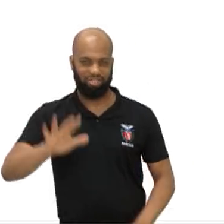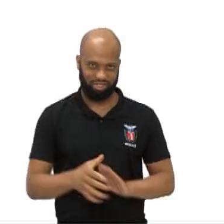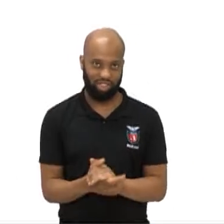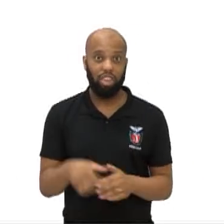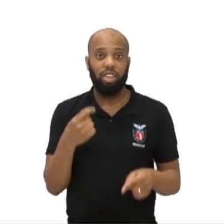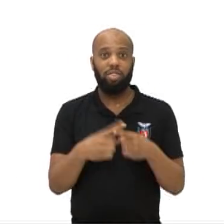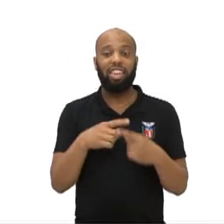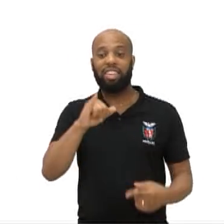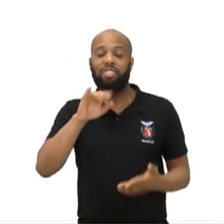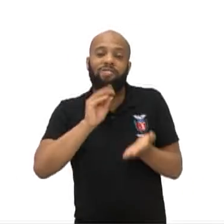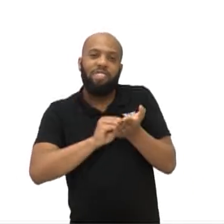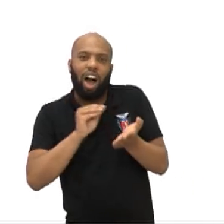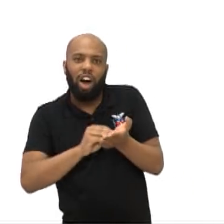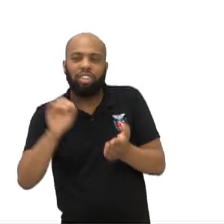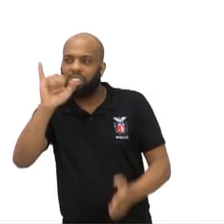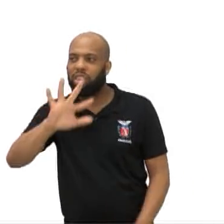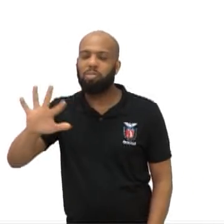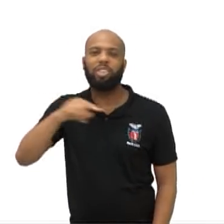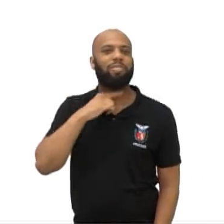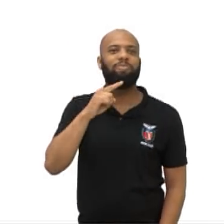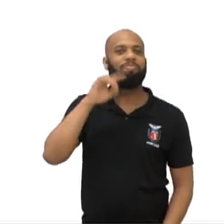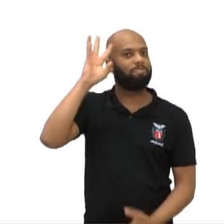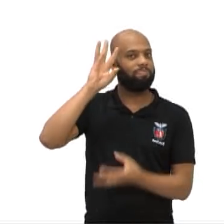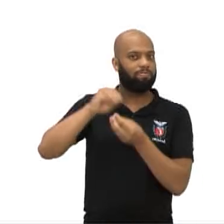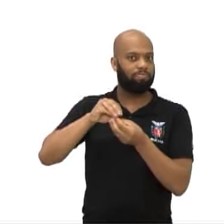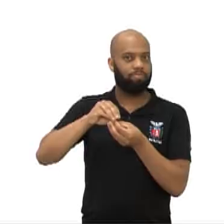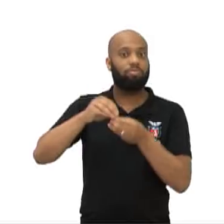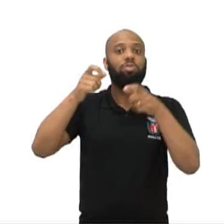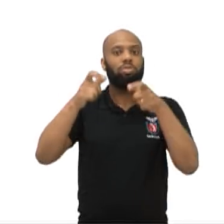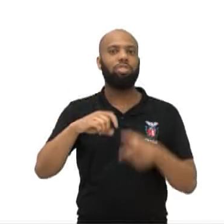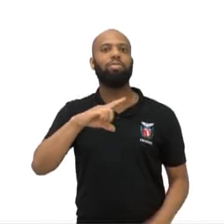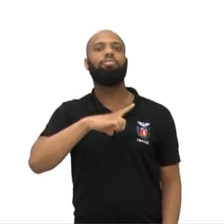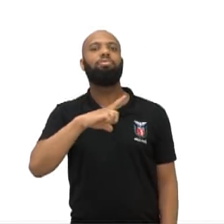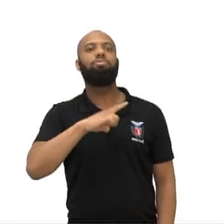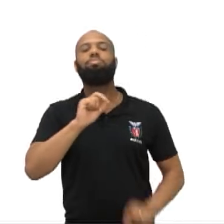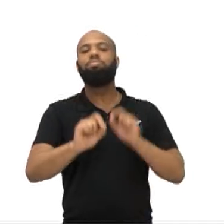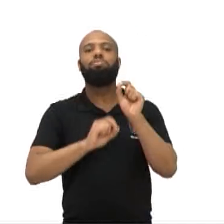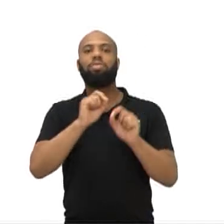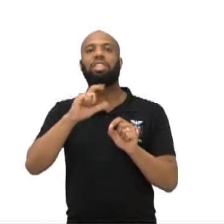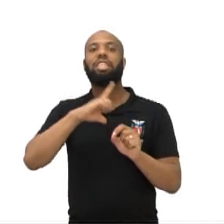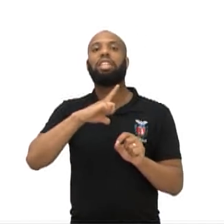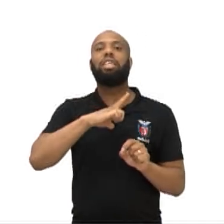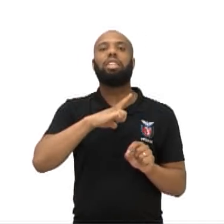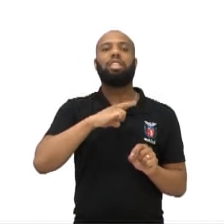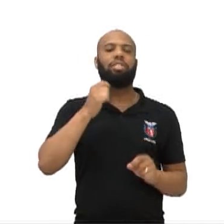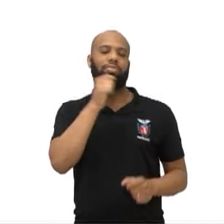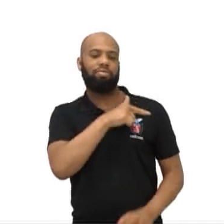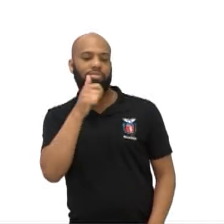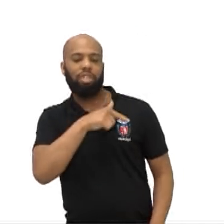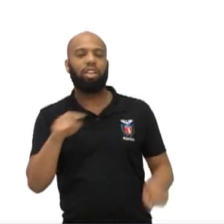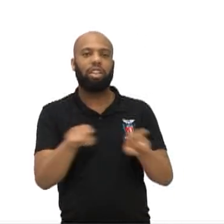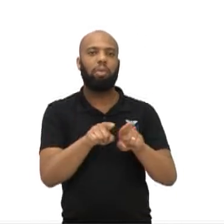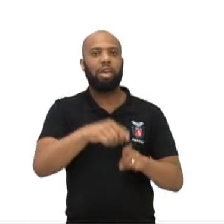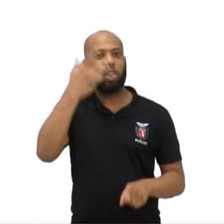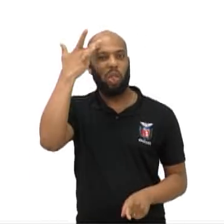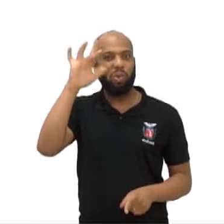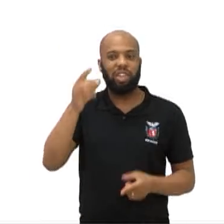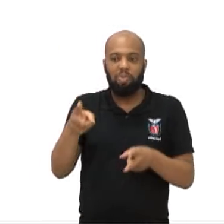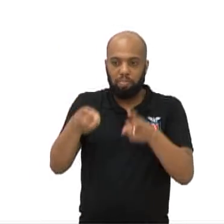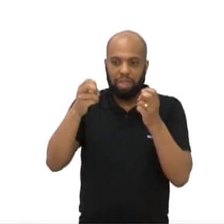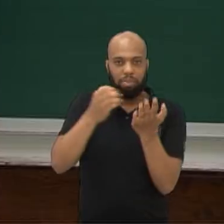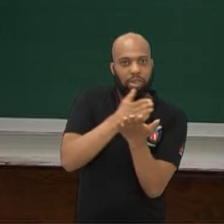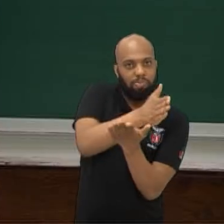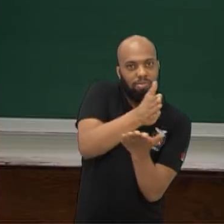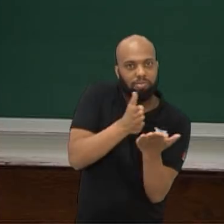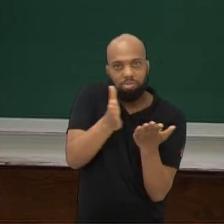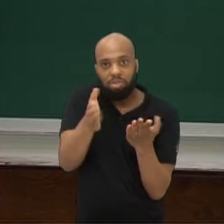imagens, eu não consigo compreender onde que está o humor, onde que está a ironia e nem onde que ocorre a ambiguidade.